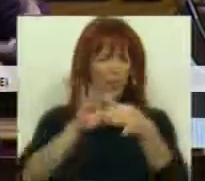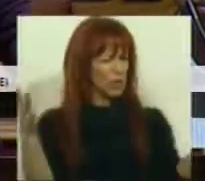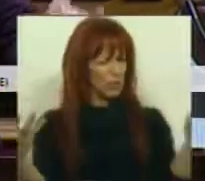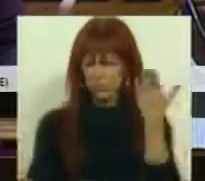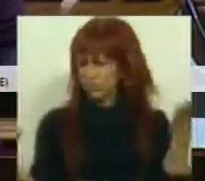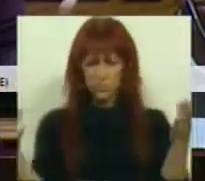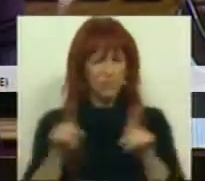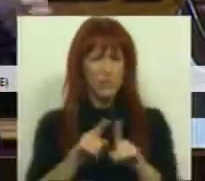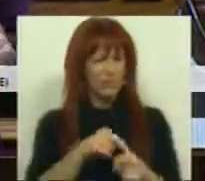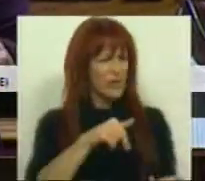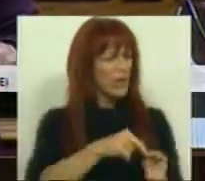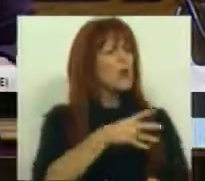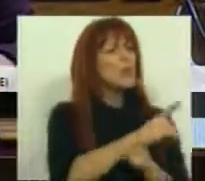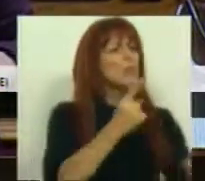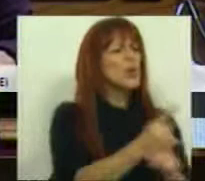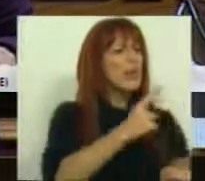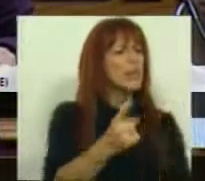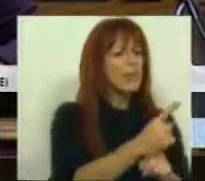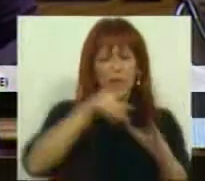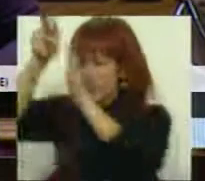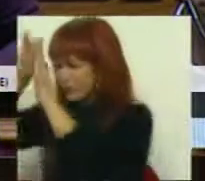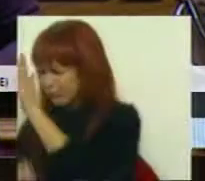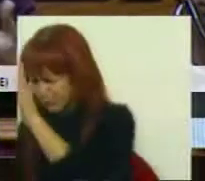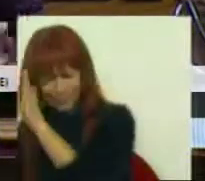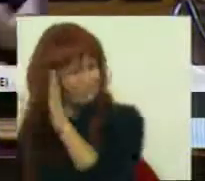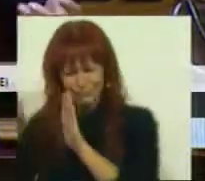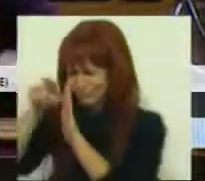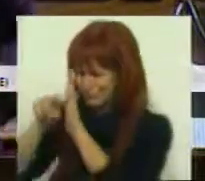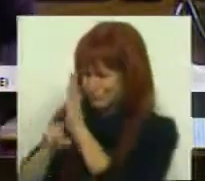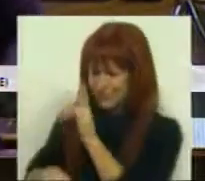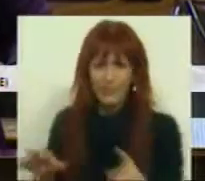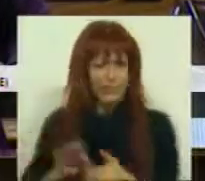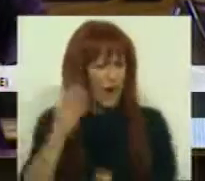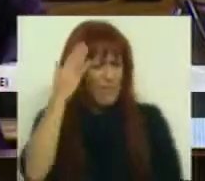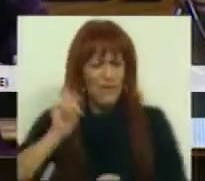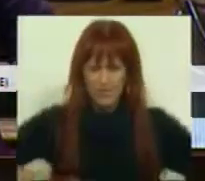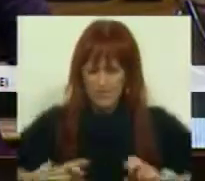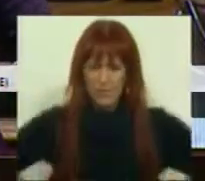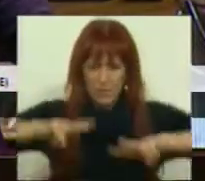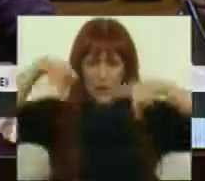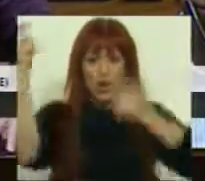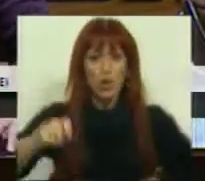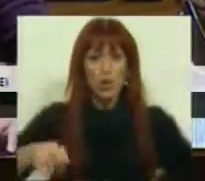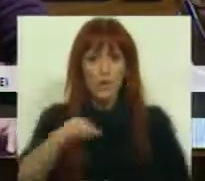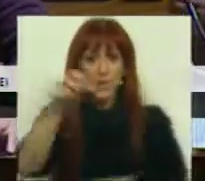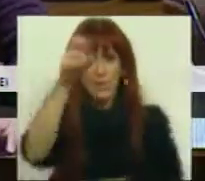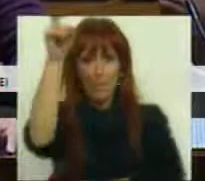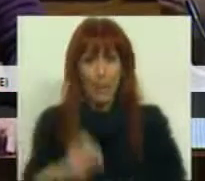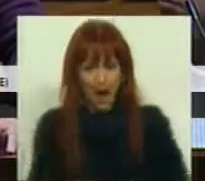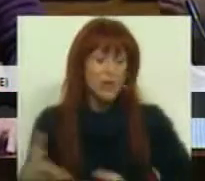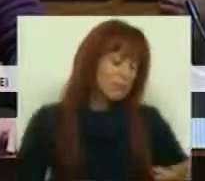evidentes, nomeadamente entre a exposição de motivos e o articulado, relativamente, por exemplo, à dita expectativa de carreira dos juízes de paz,